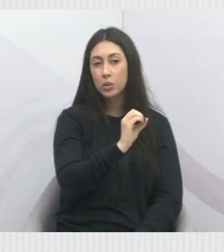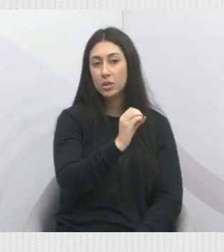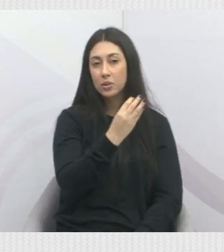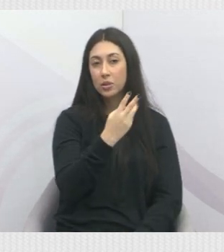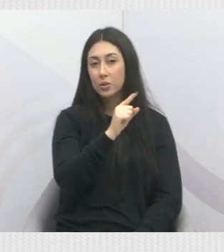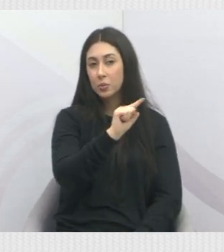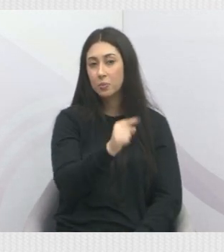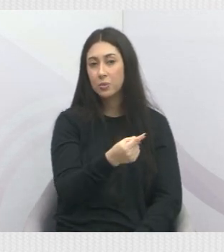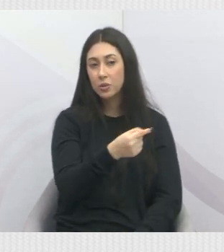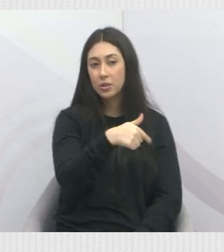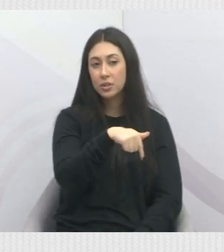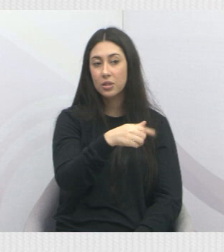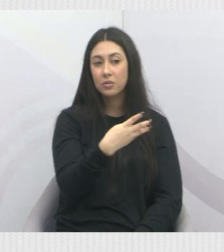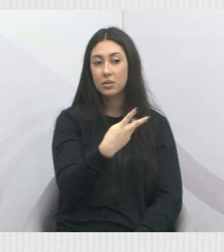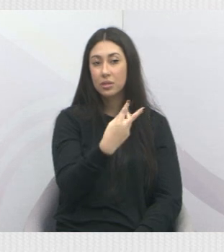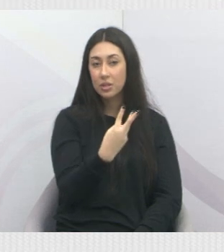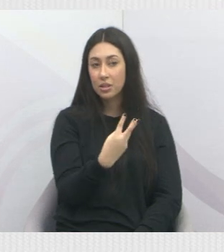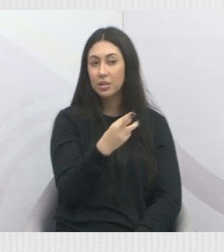23.804.743.